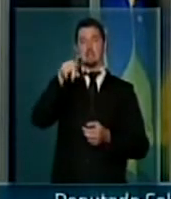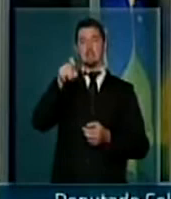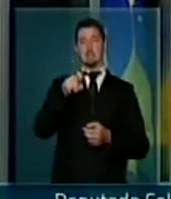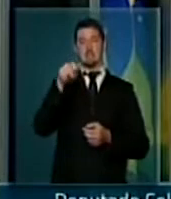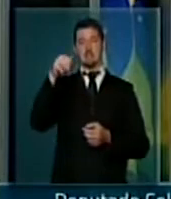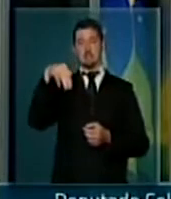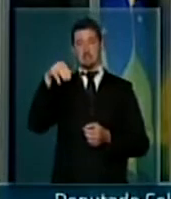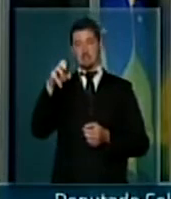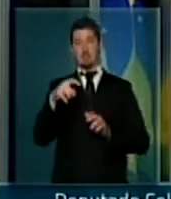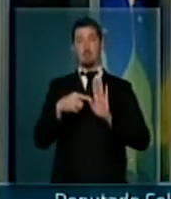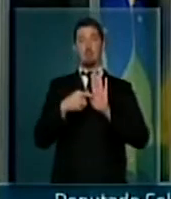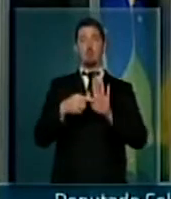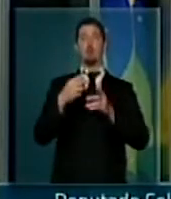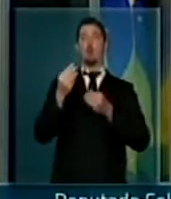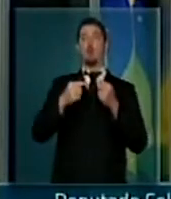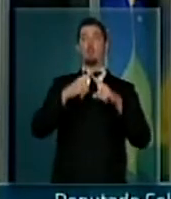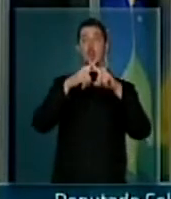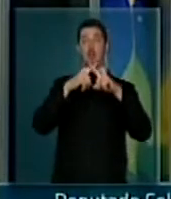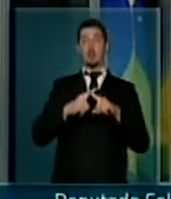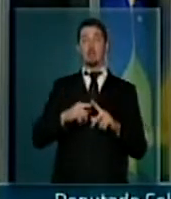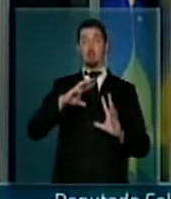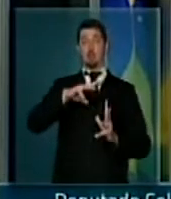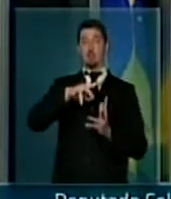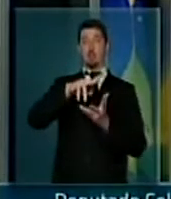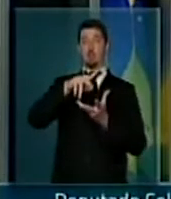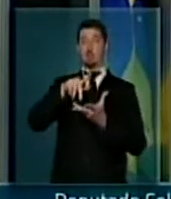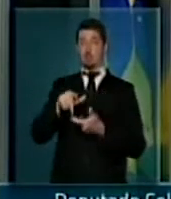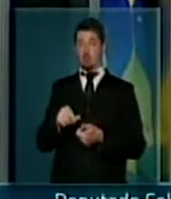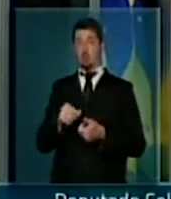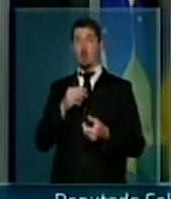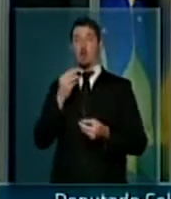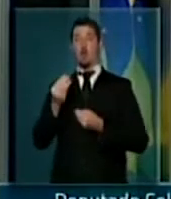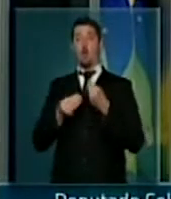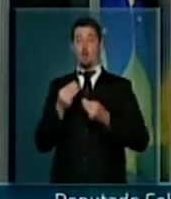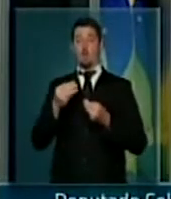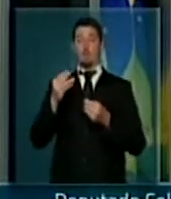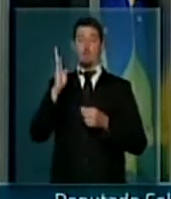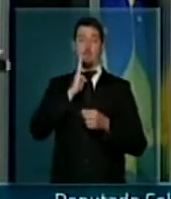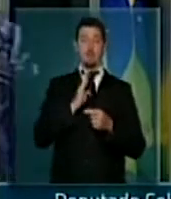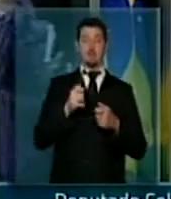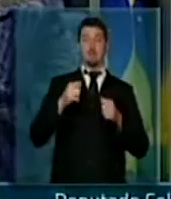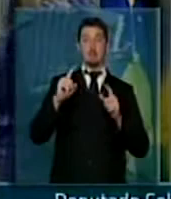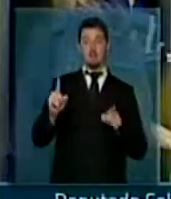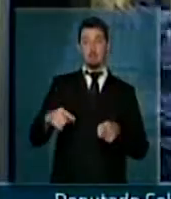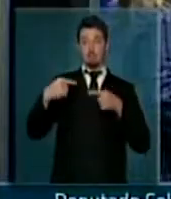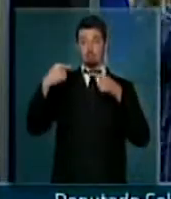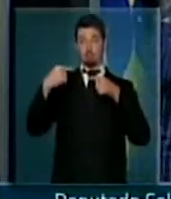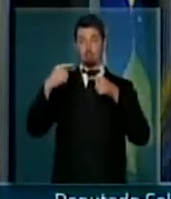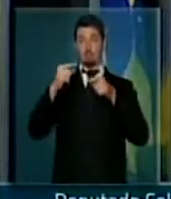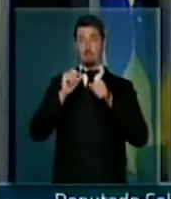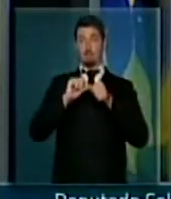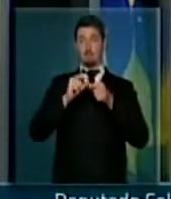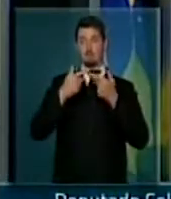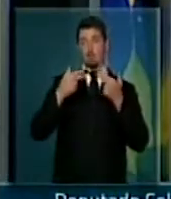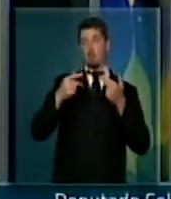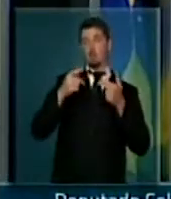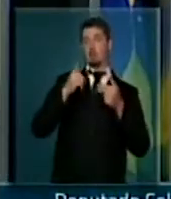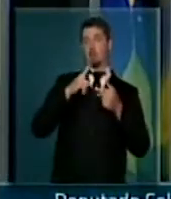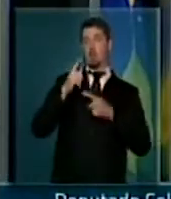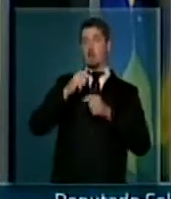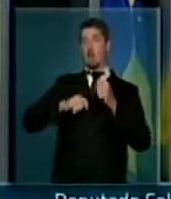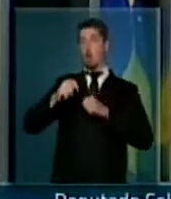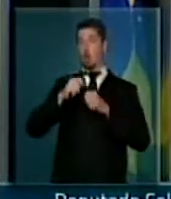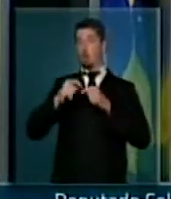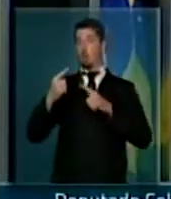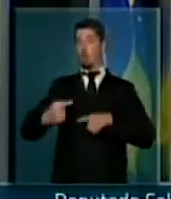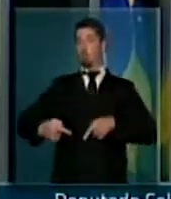padrões de concorrência internacional e como o país terá que reagir para tomar sua